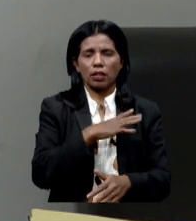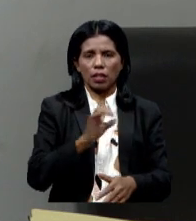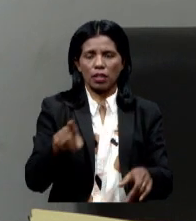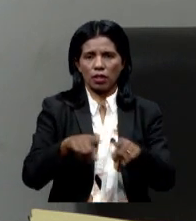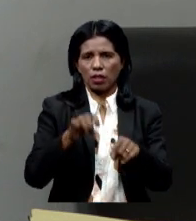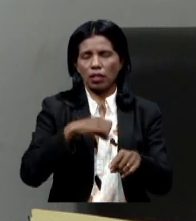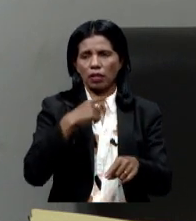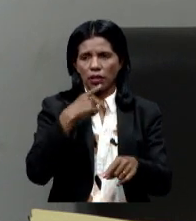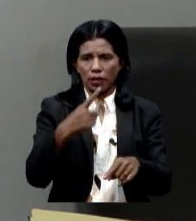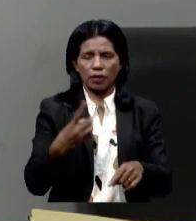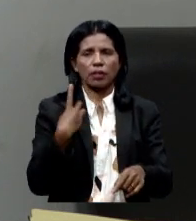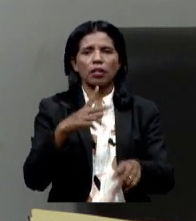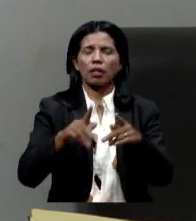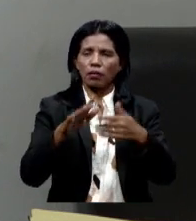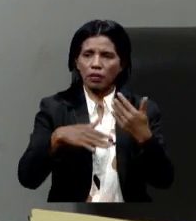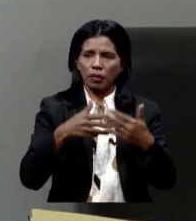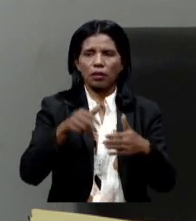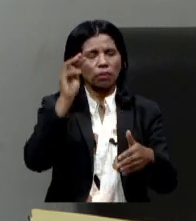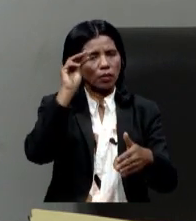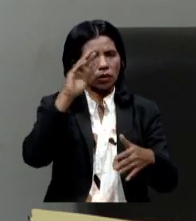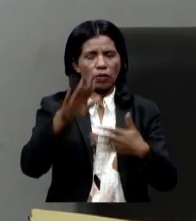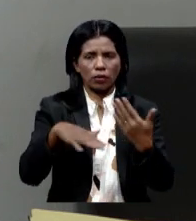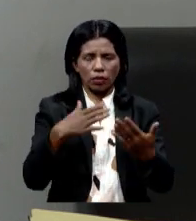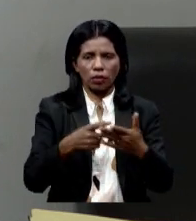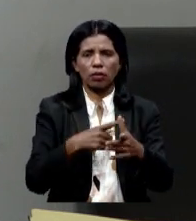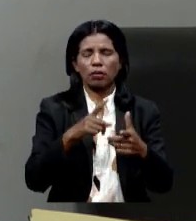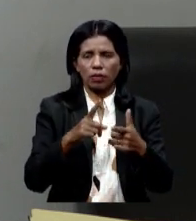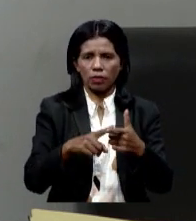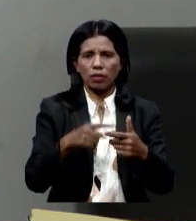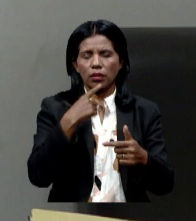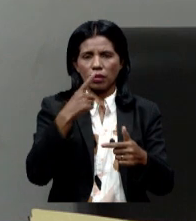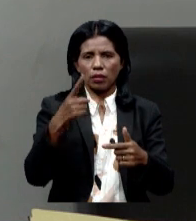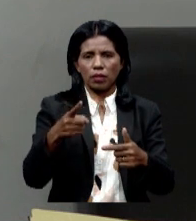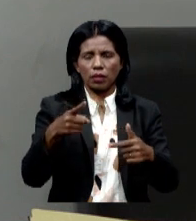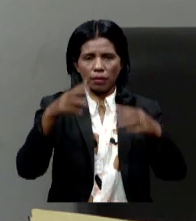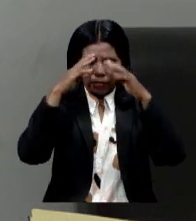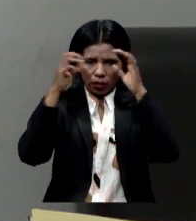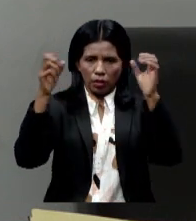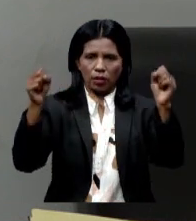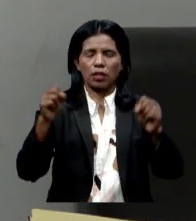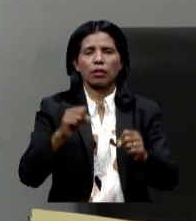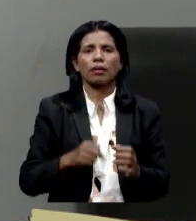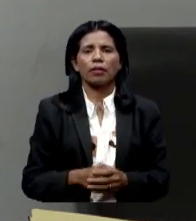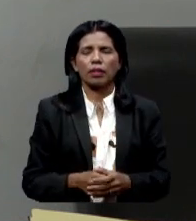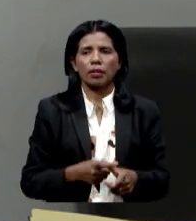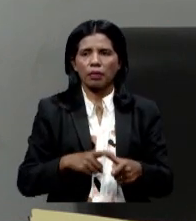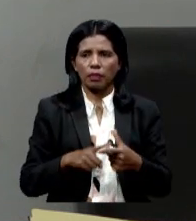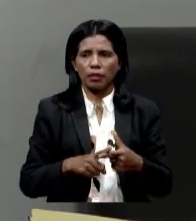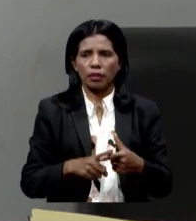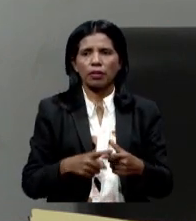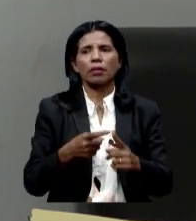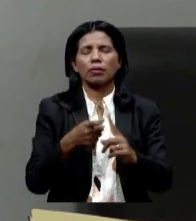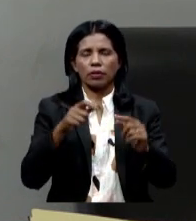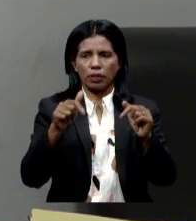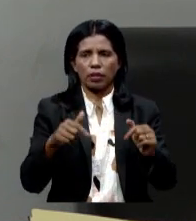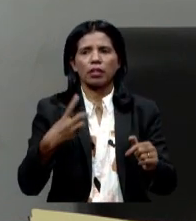ya ita nga tirar ministerio tutelado, depois informa ba ita nga nai presidente da republika, depois usine,